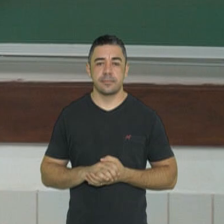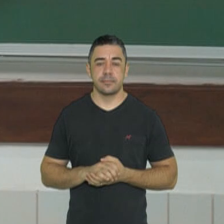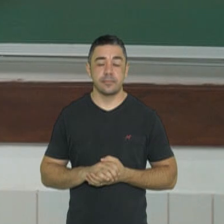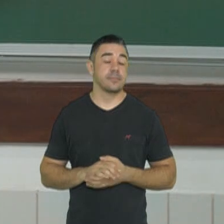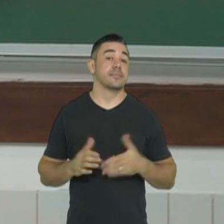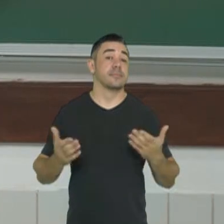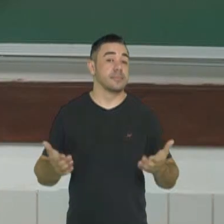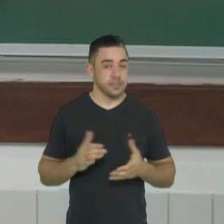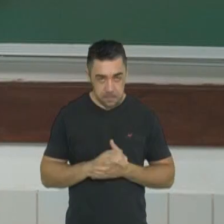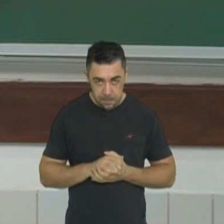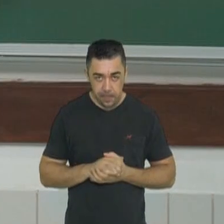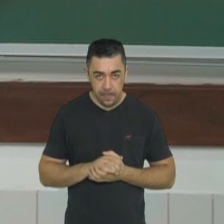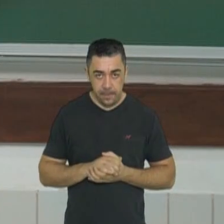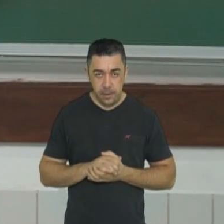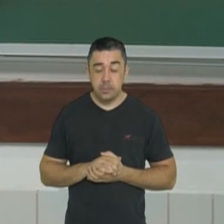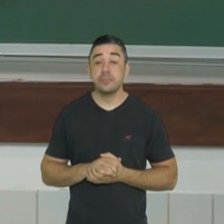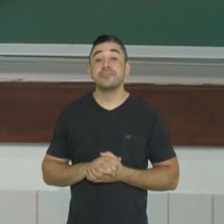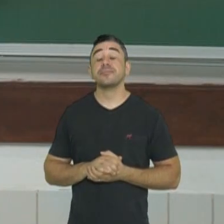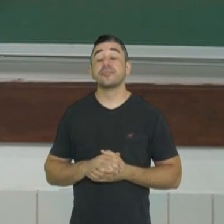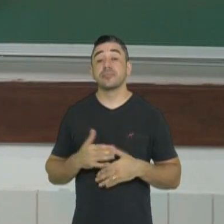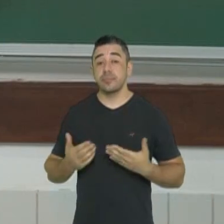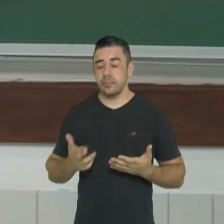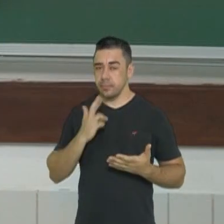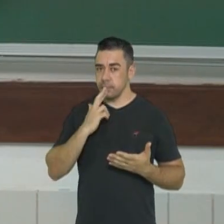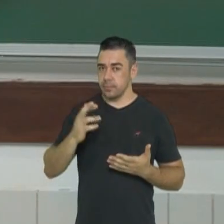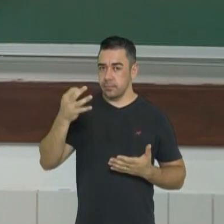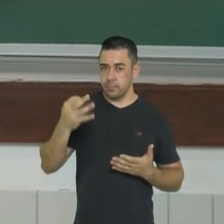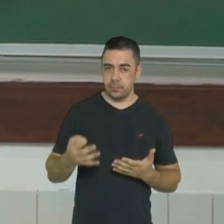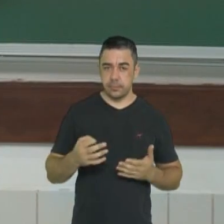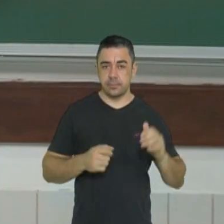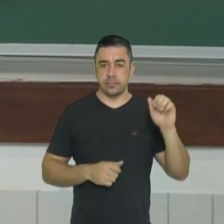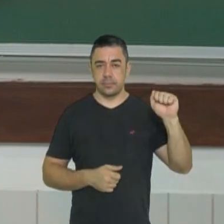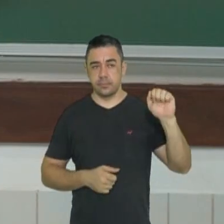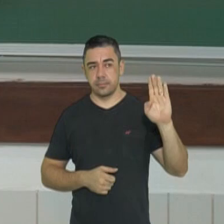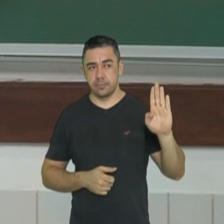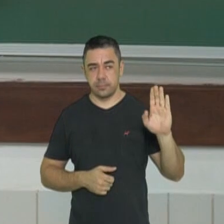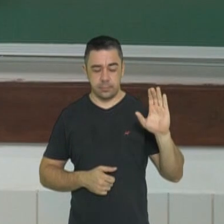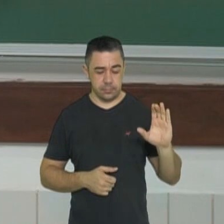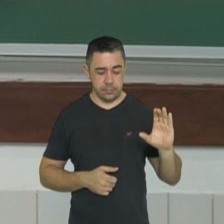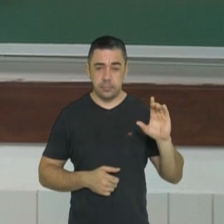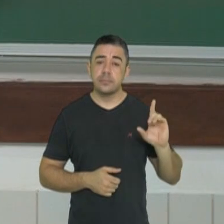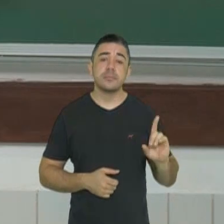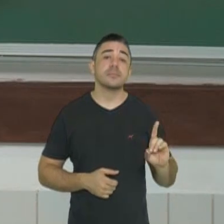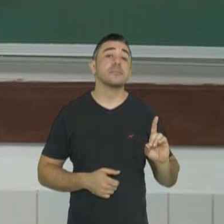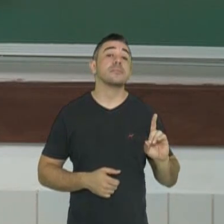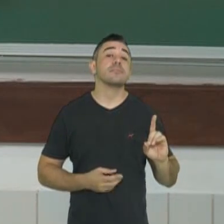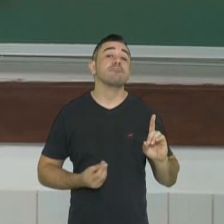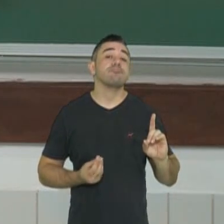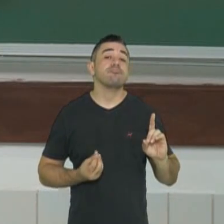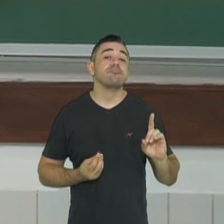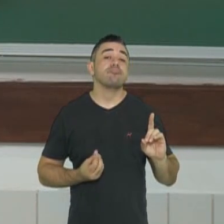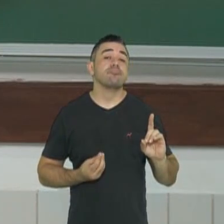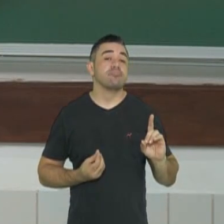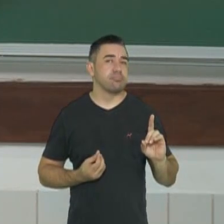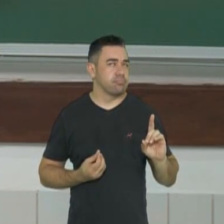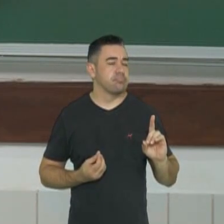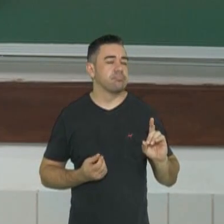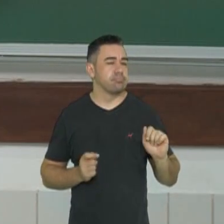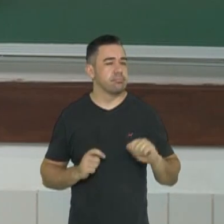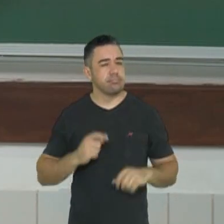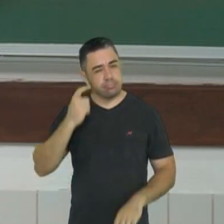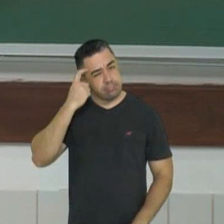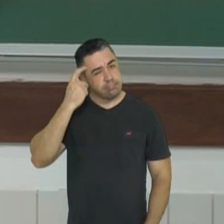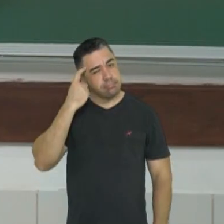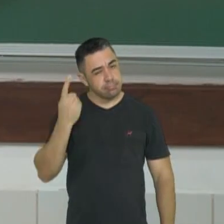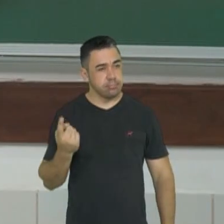e aí qual foi a alternativa correta a b c ou D essa conta dá para